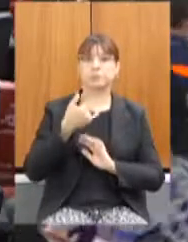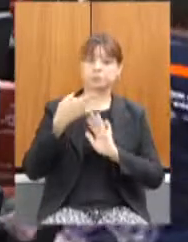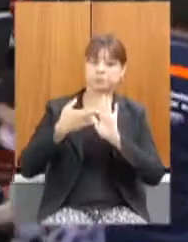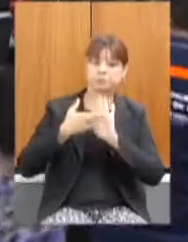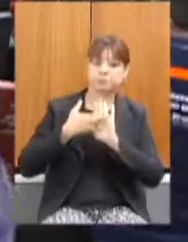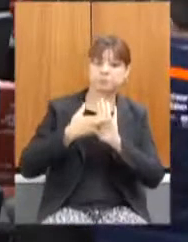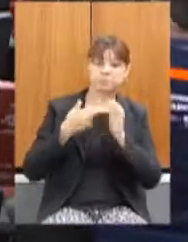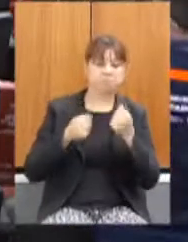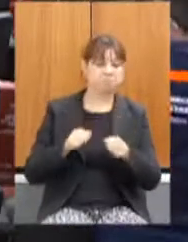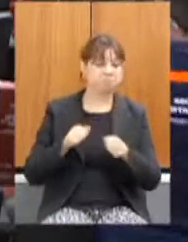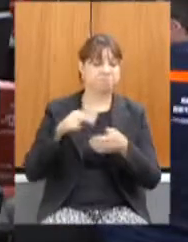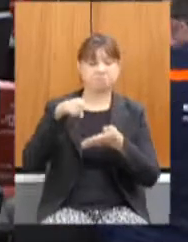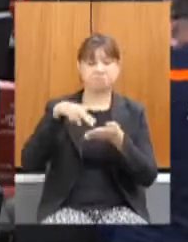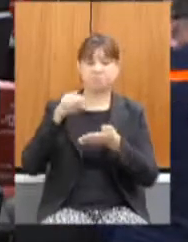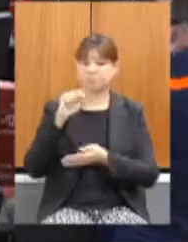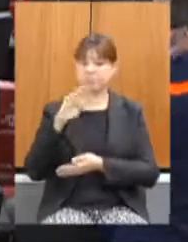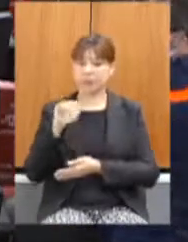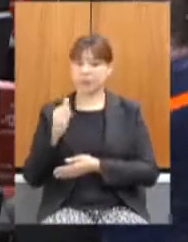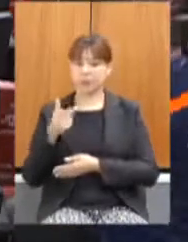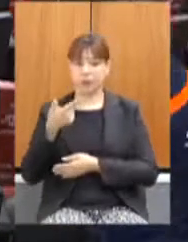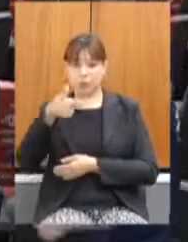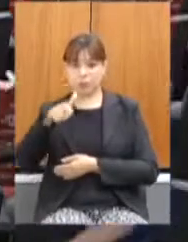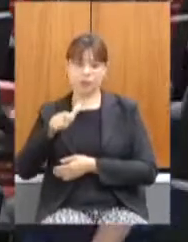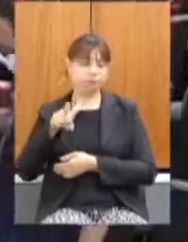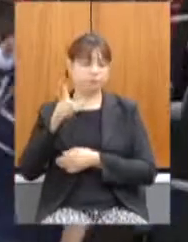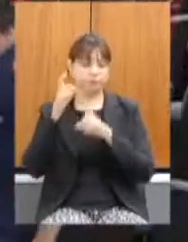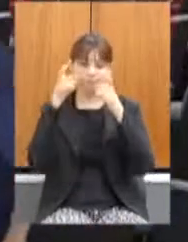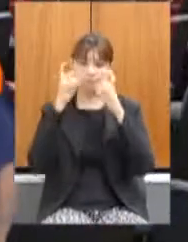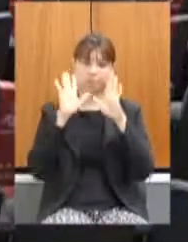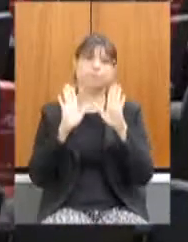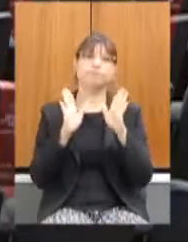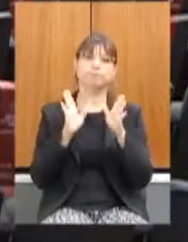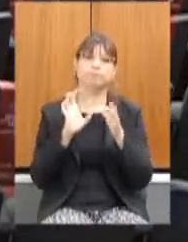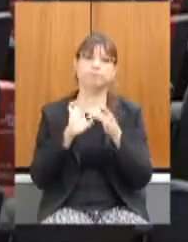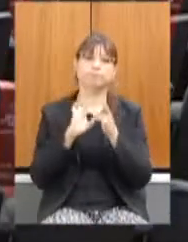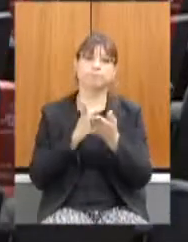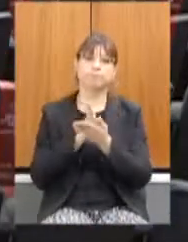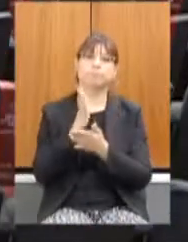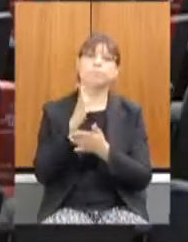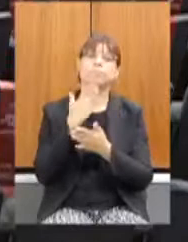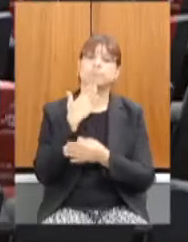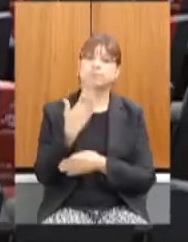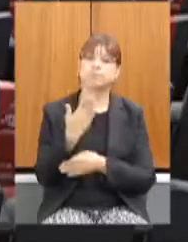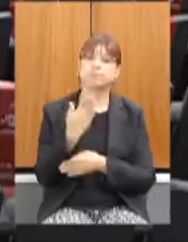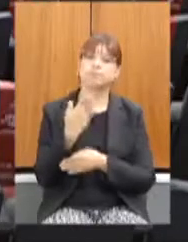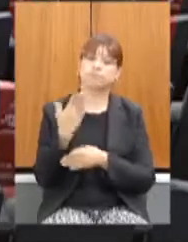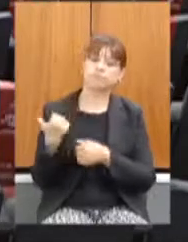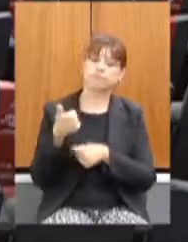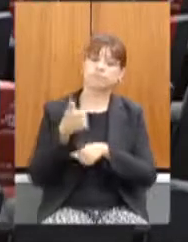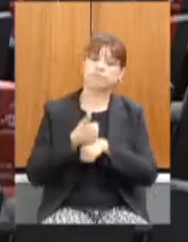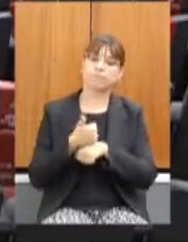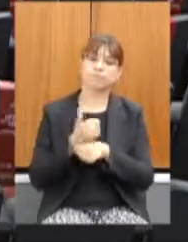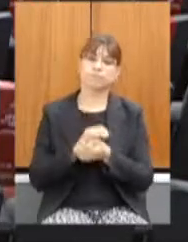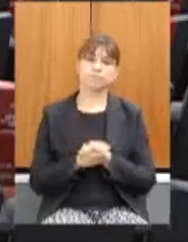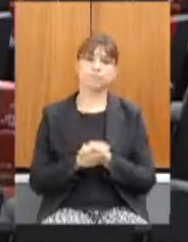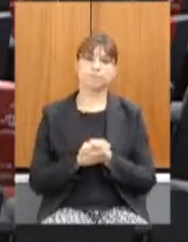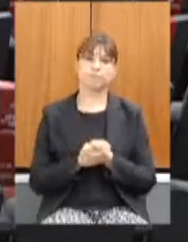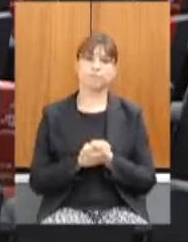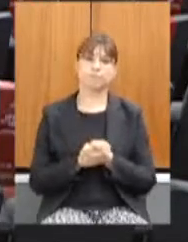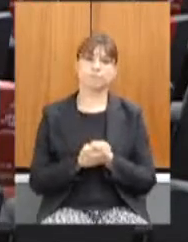dispensa a leitura da ata da reunião anterior considera a aprovada e solicita a sua subscrição